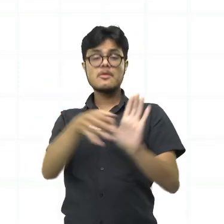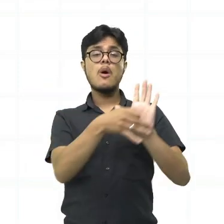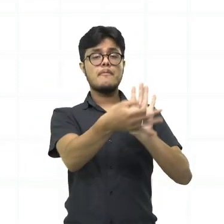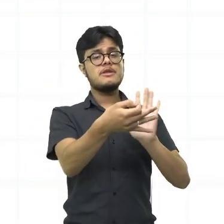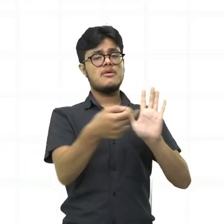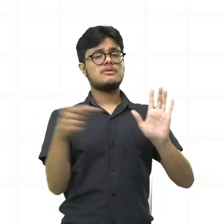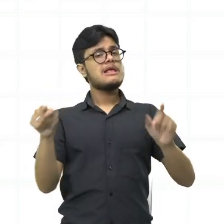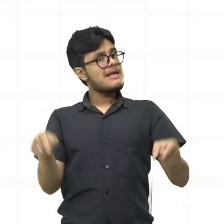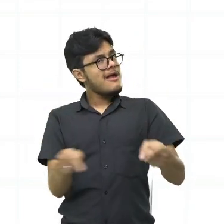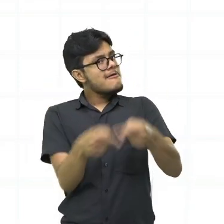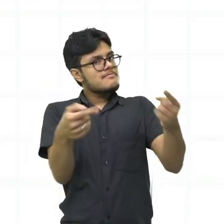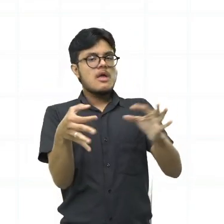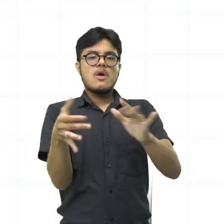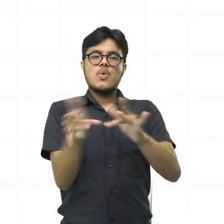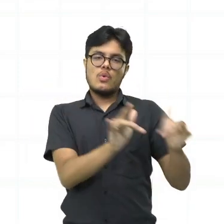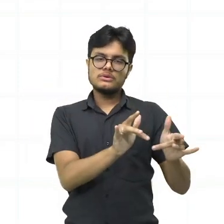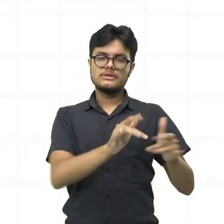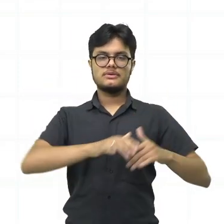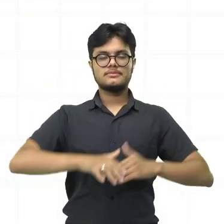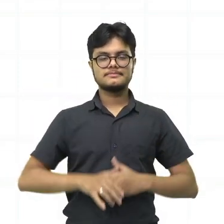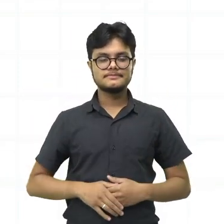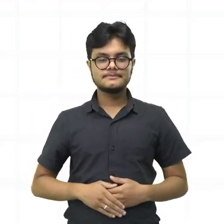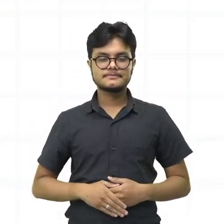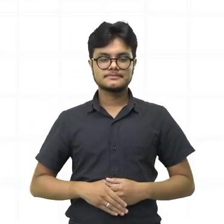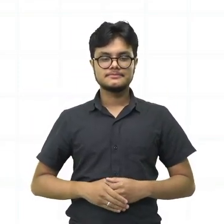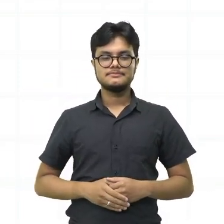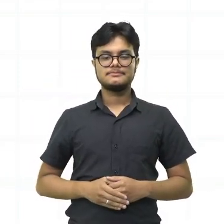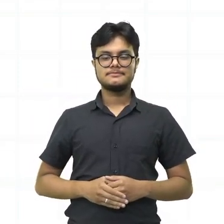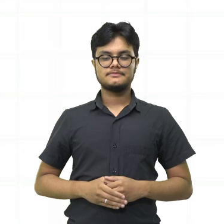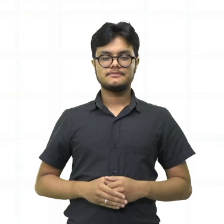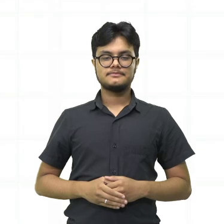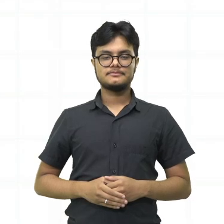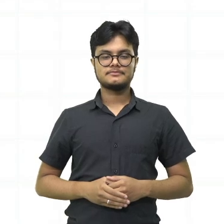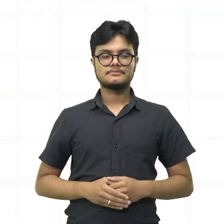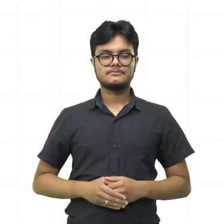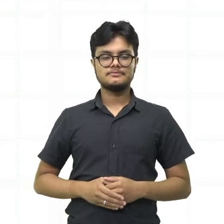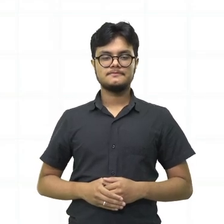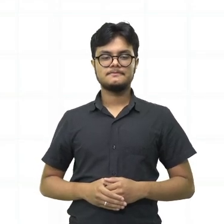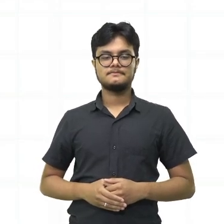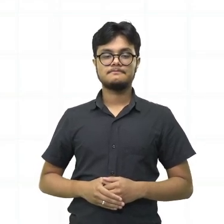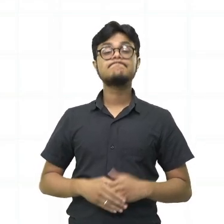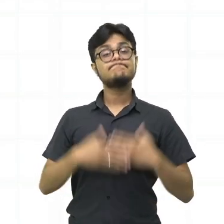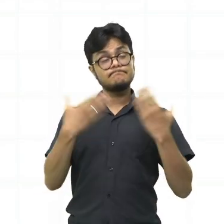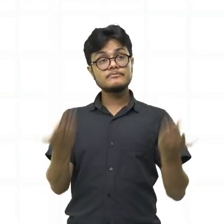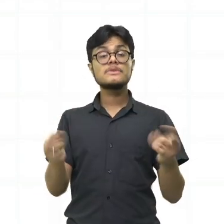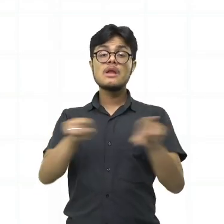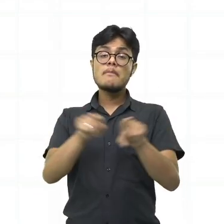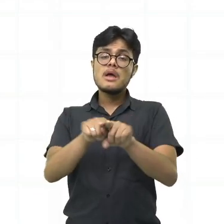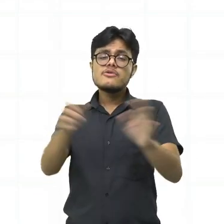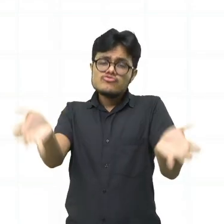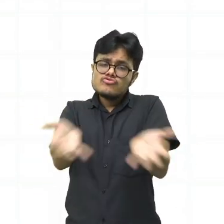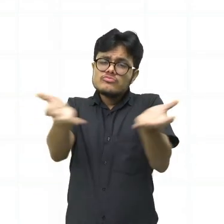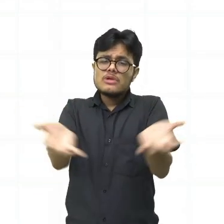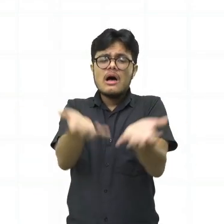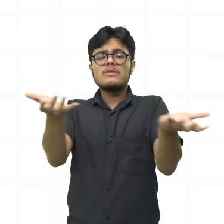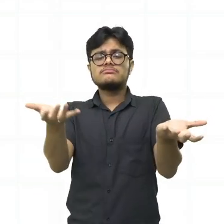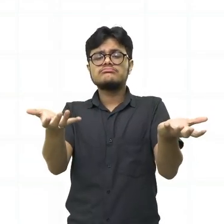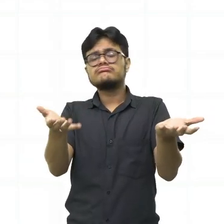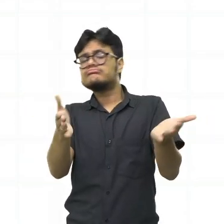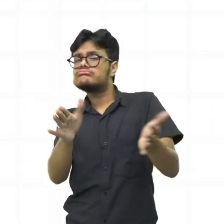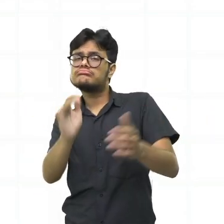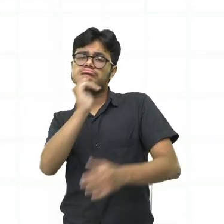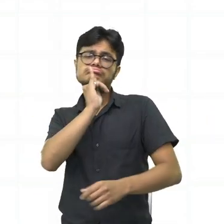bom? Então, procuram convencer e também incentivar, né, o consumo de